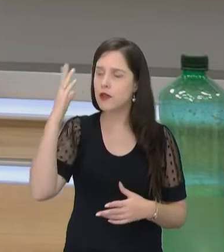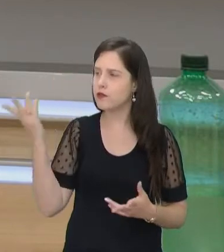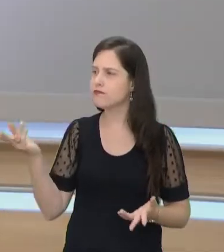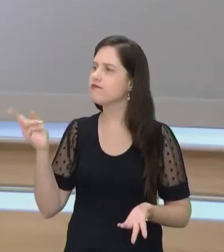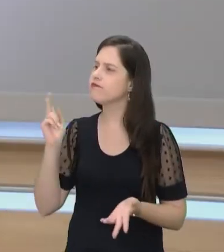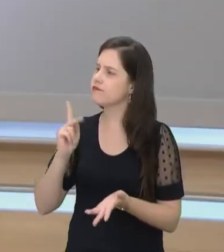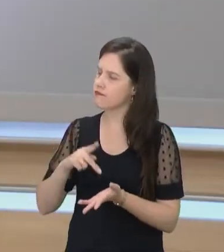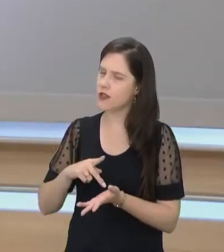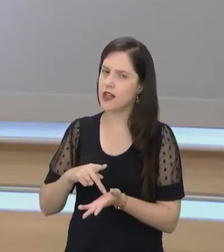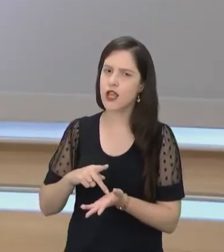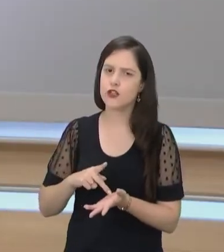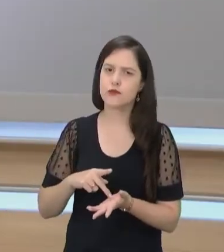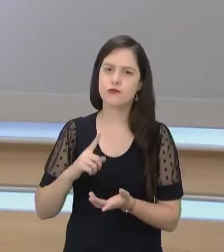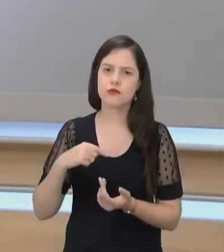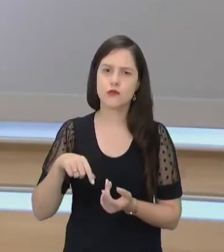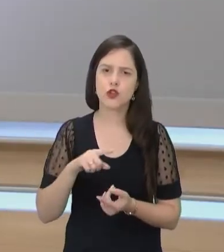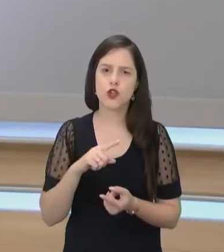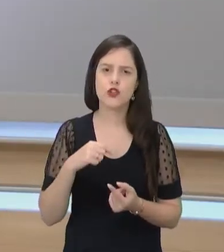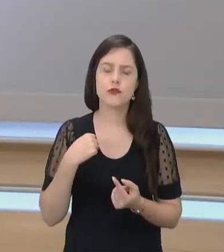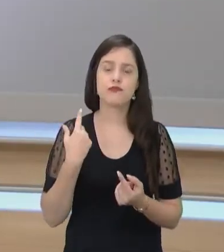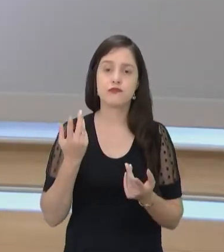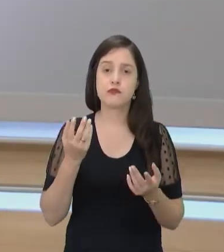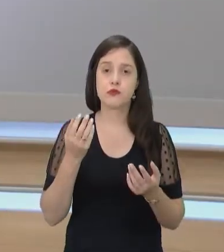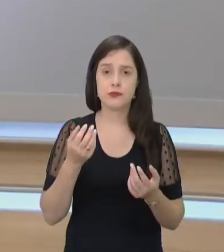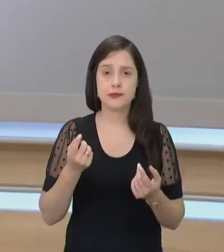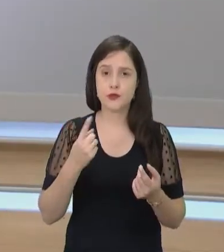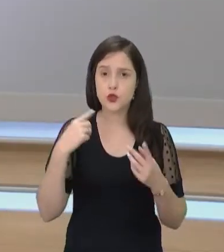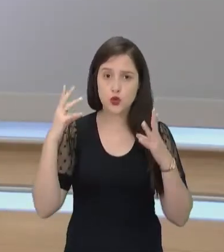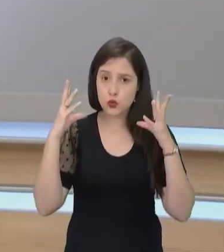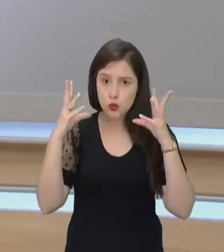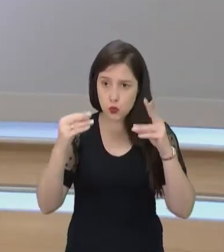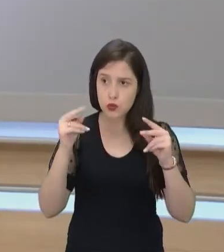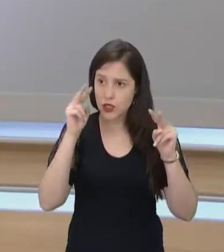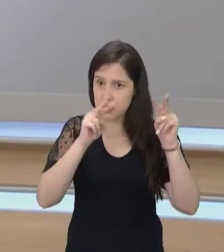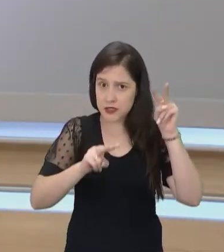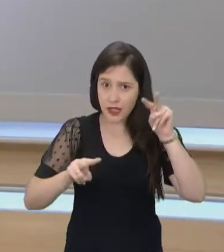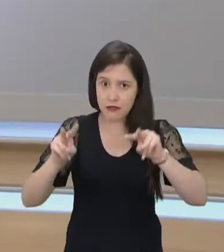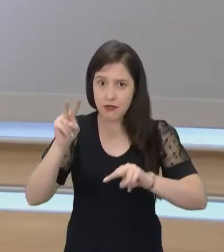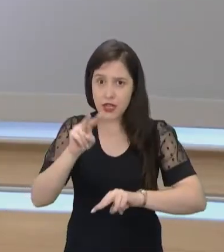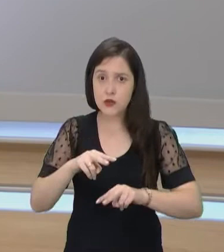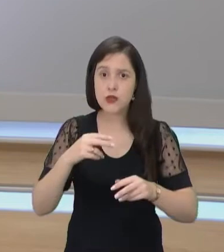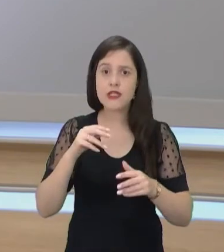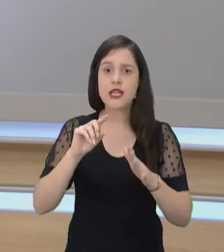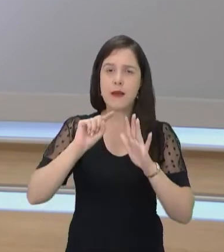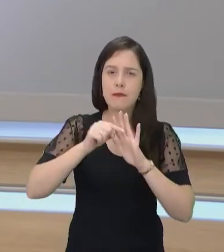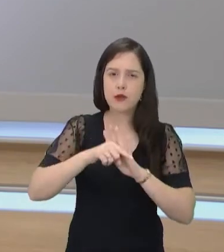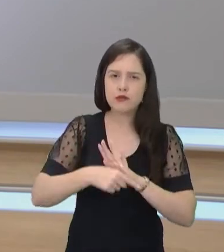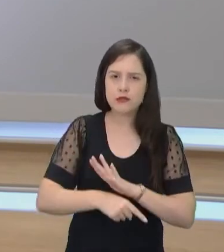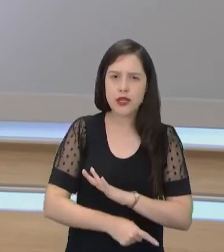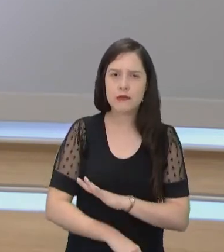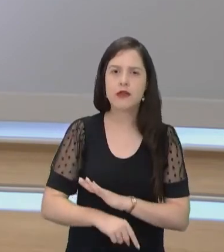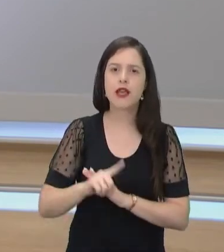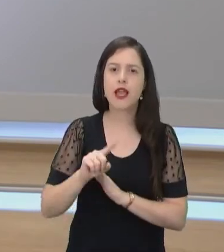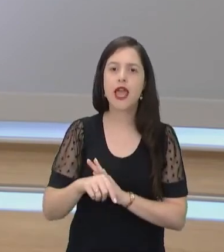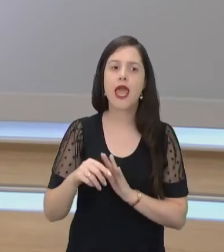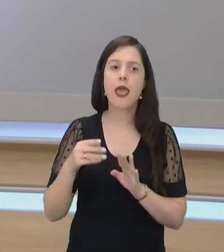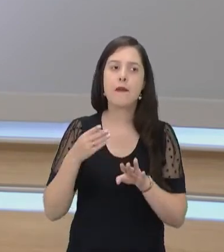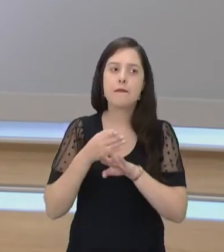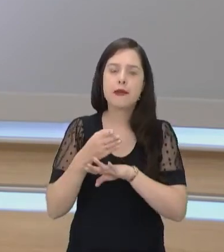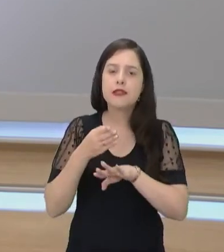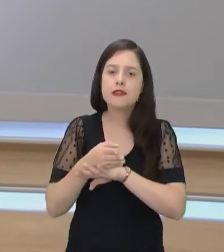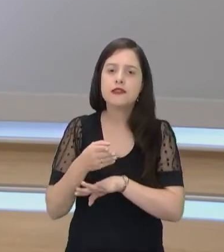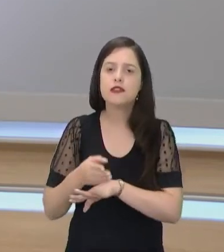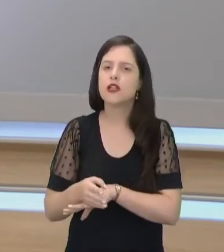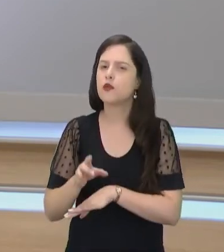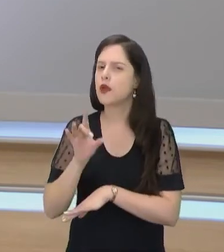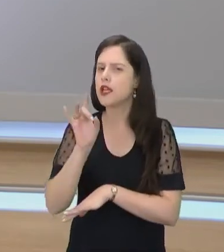A ideia aqui é que justamente tudo que a gente está vendo aqui nesse aprofundamento, que isso se torne algo aplicável. E não